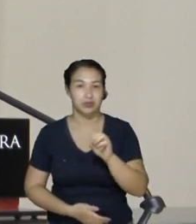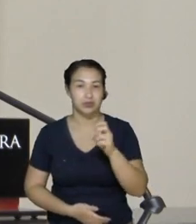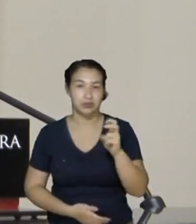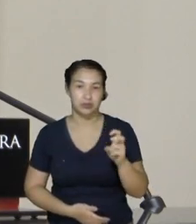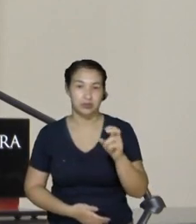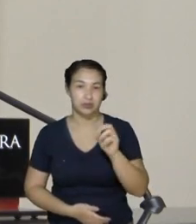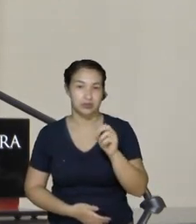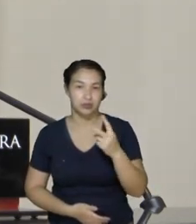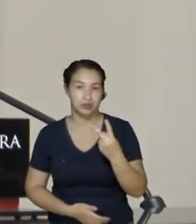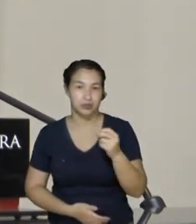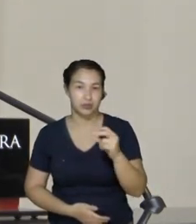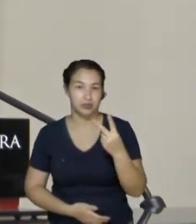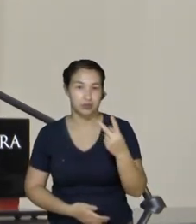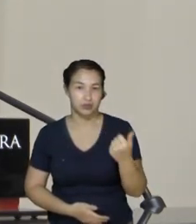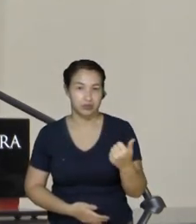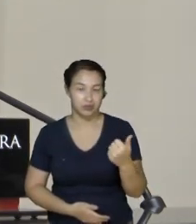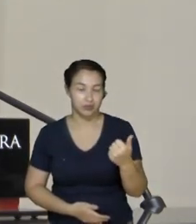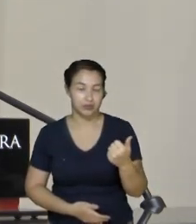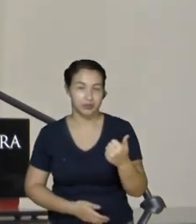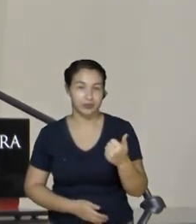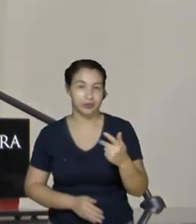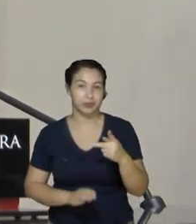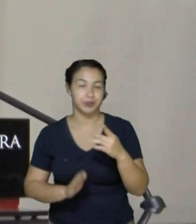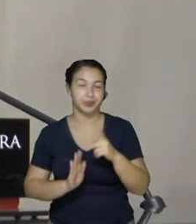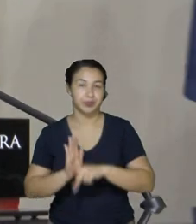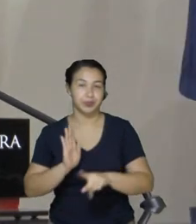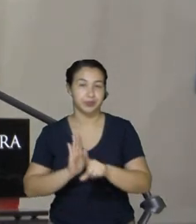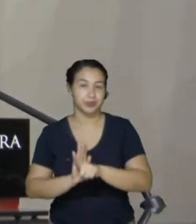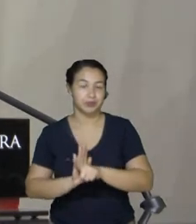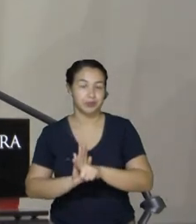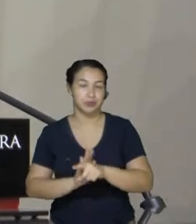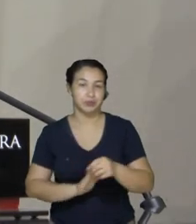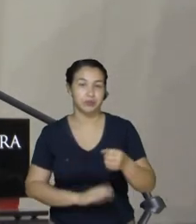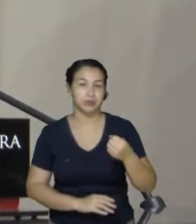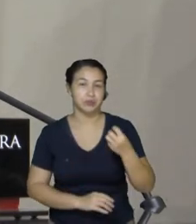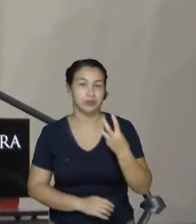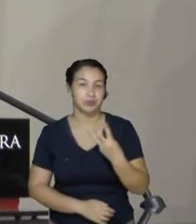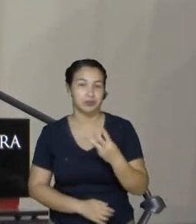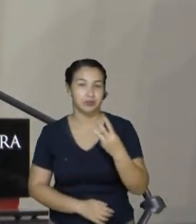705/2021, aposto ao projeto de lei número